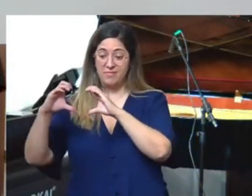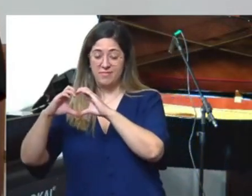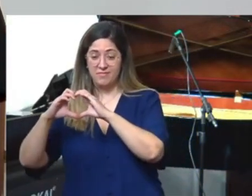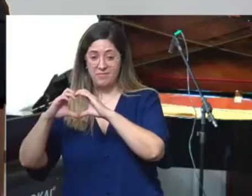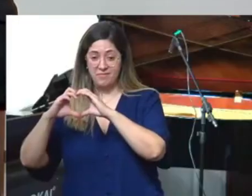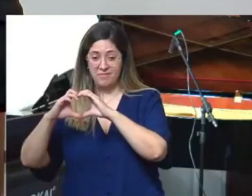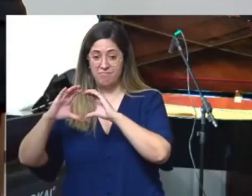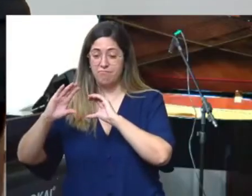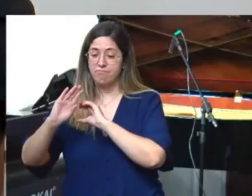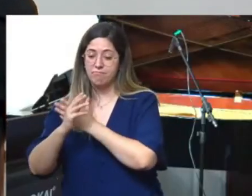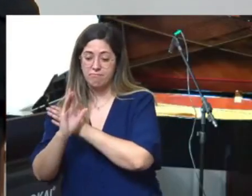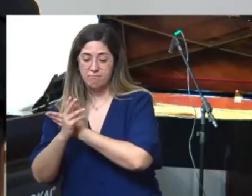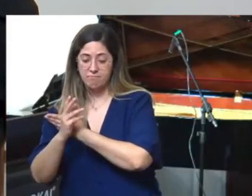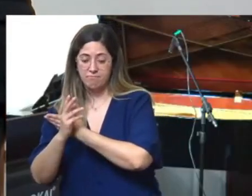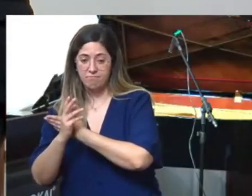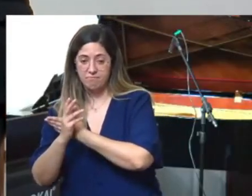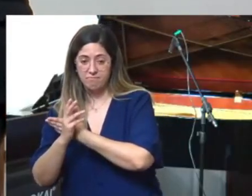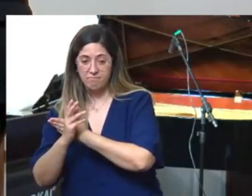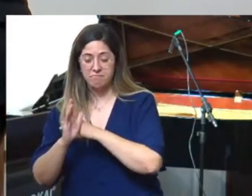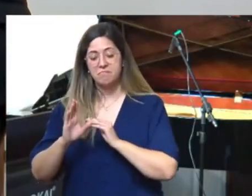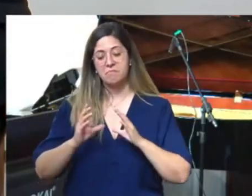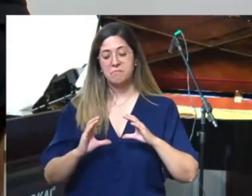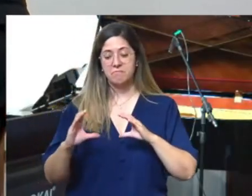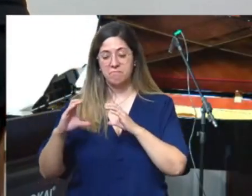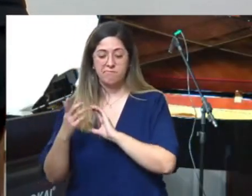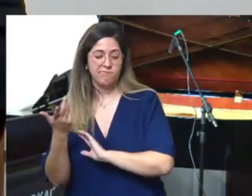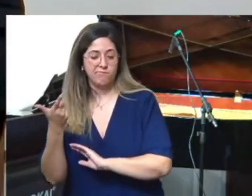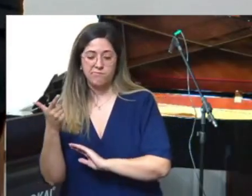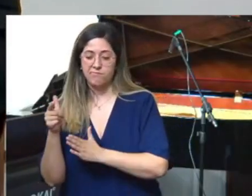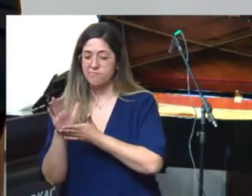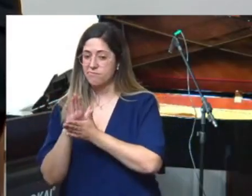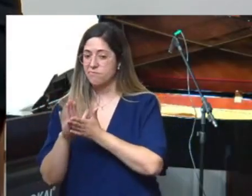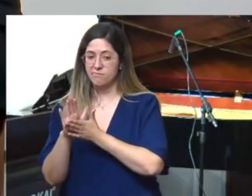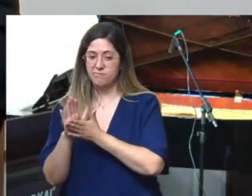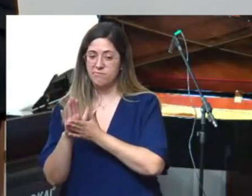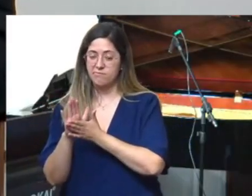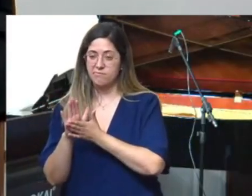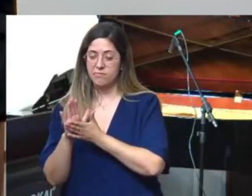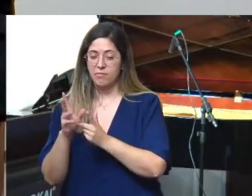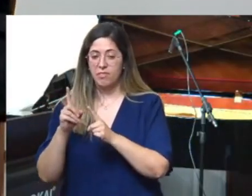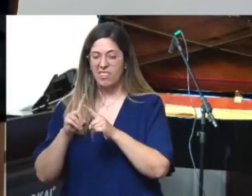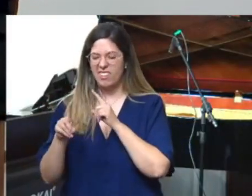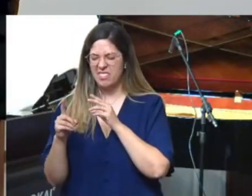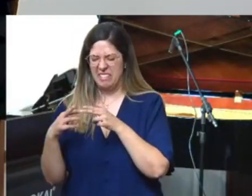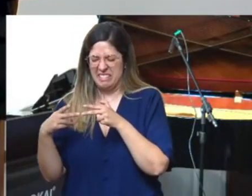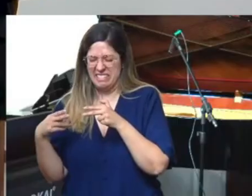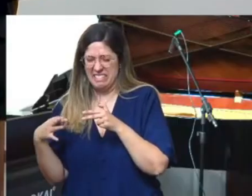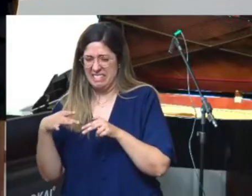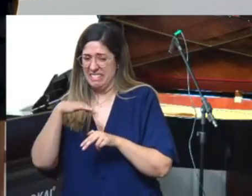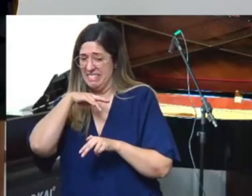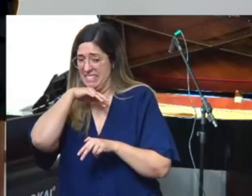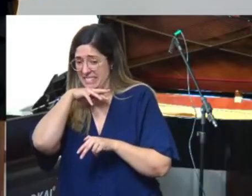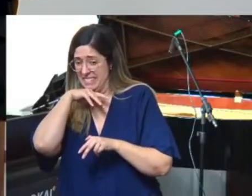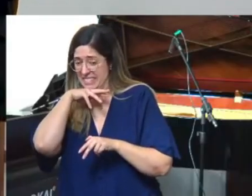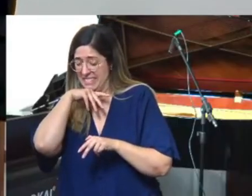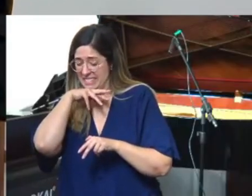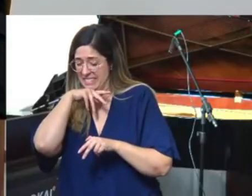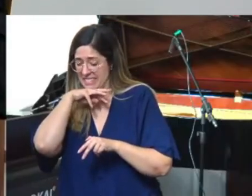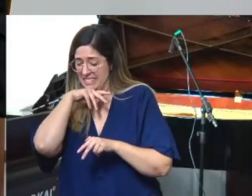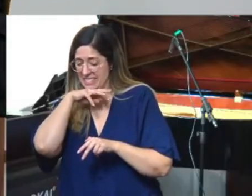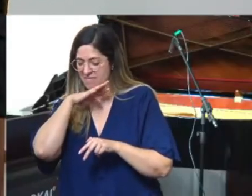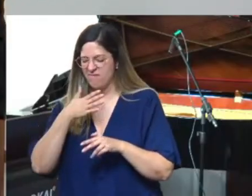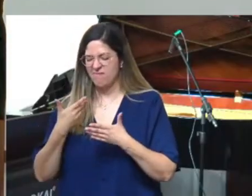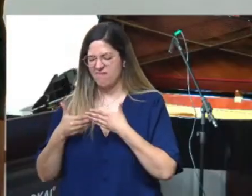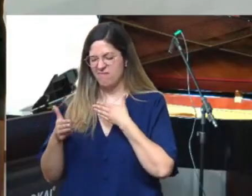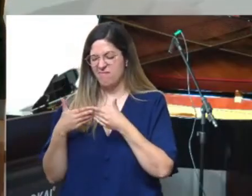Um coração vazio, sem Deus, sem Jesus, que faz um monte de coisa errada e